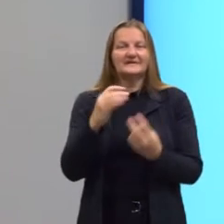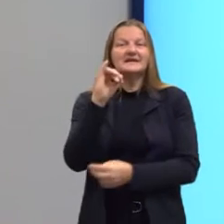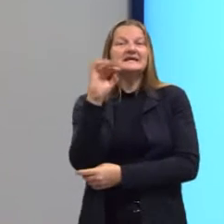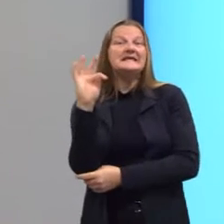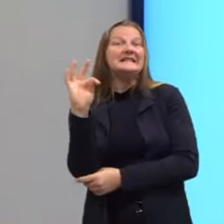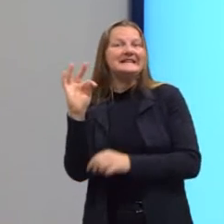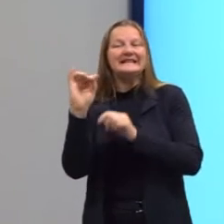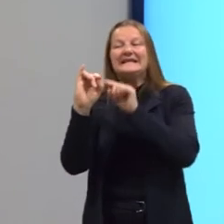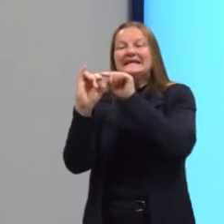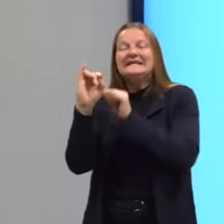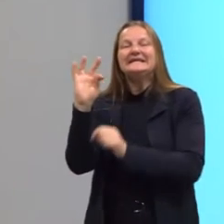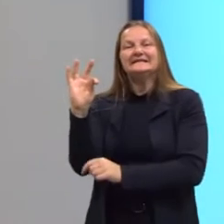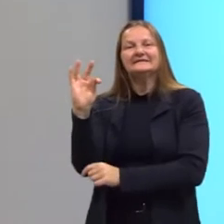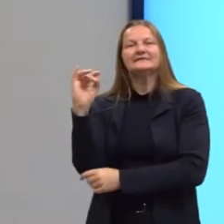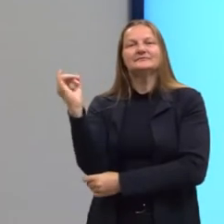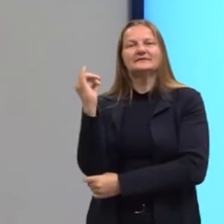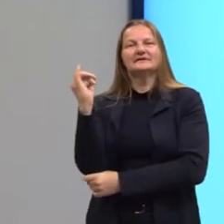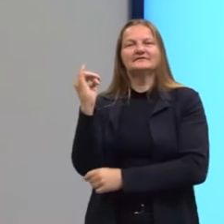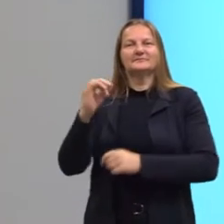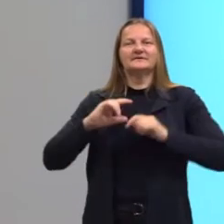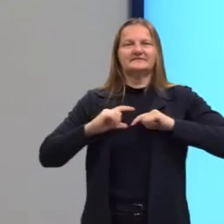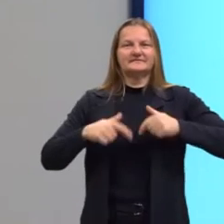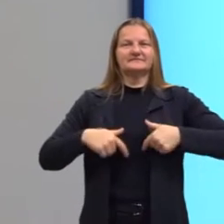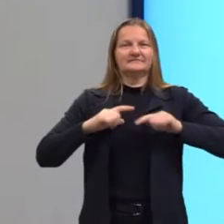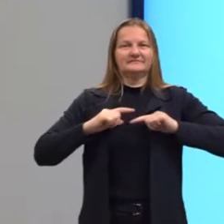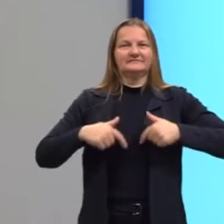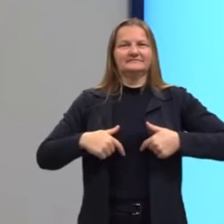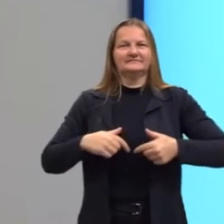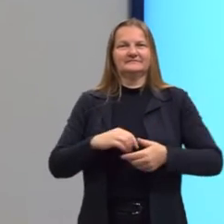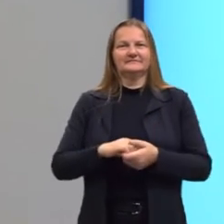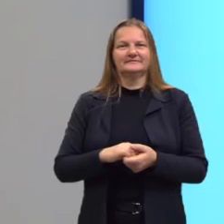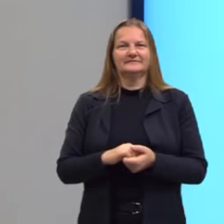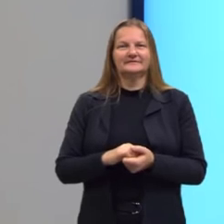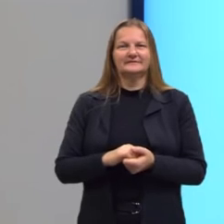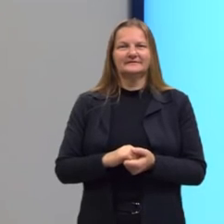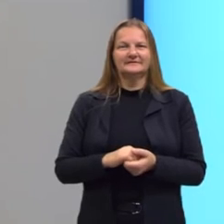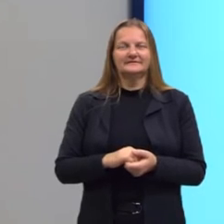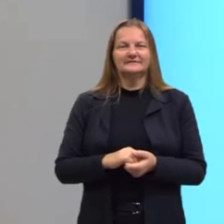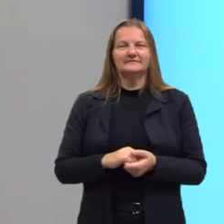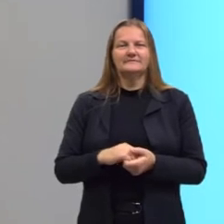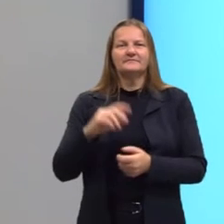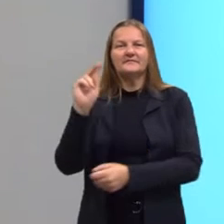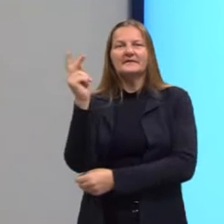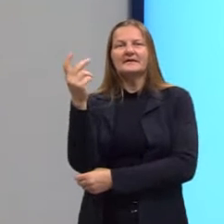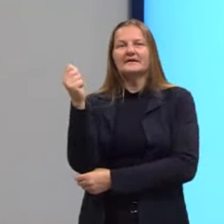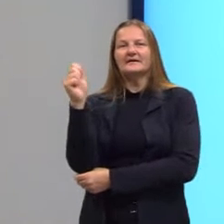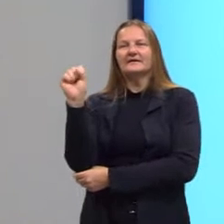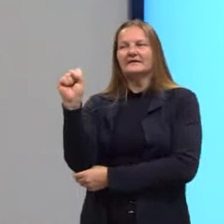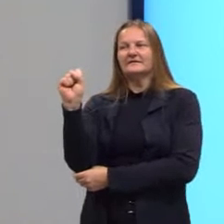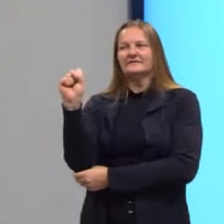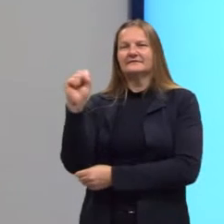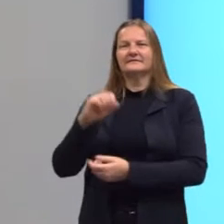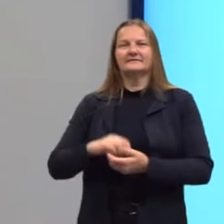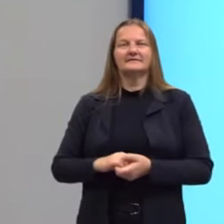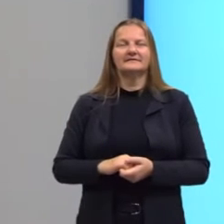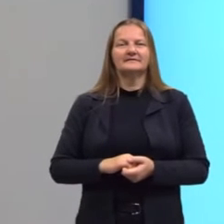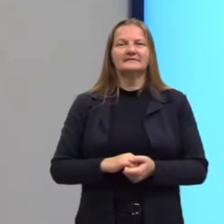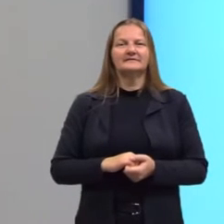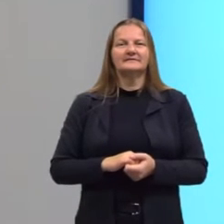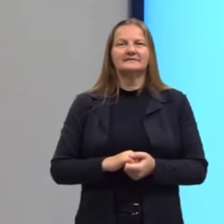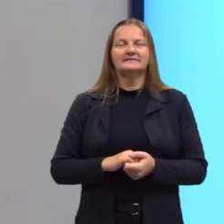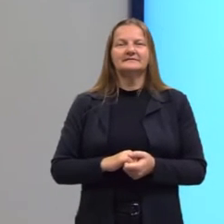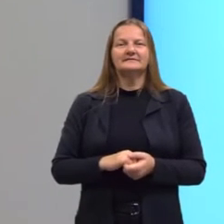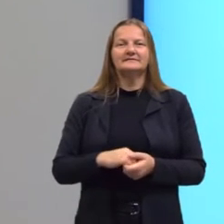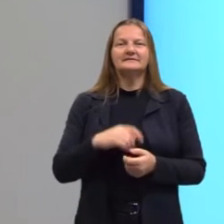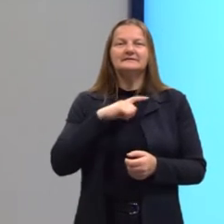esse 5º ele me Exige uma terceira pessoa do verbo have também não exige então